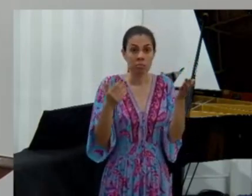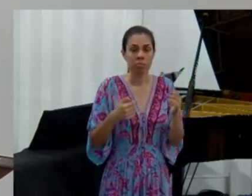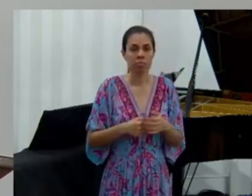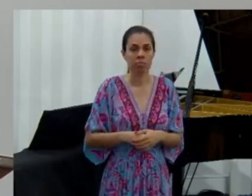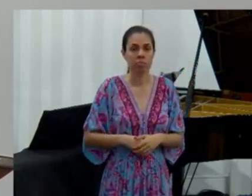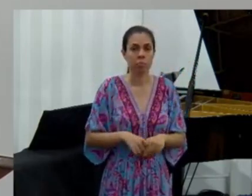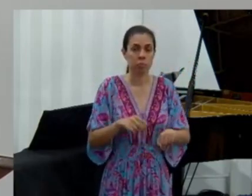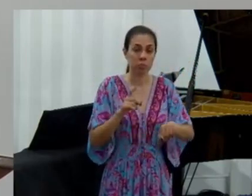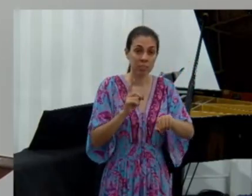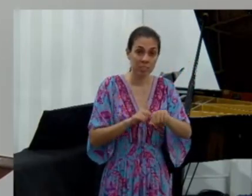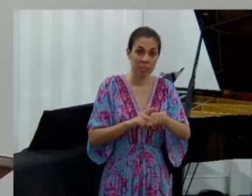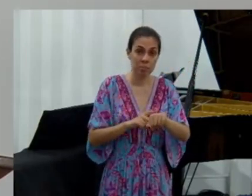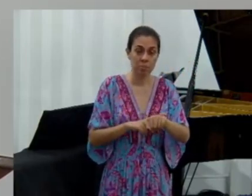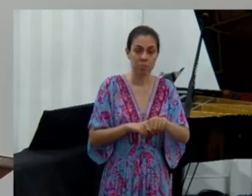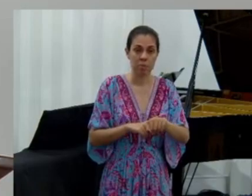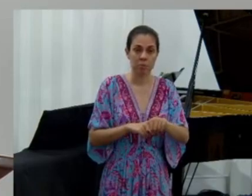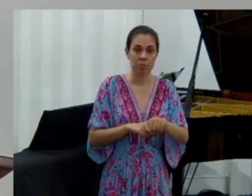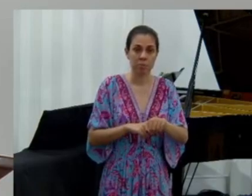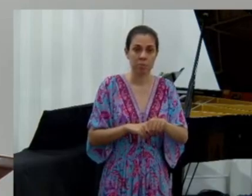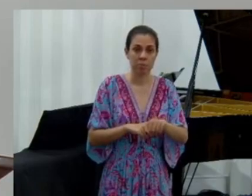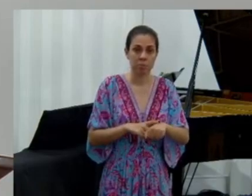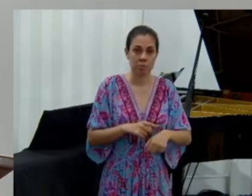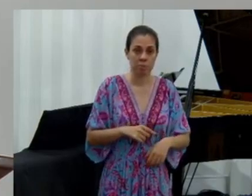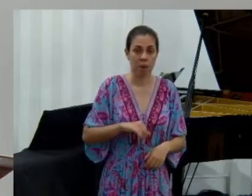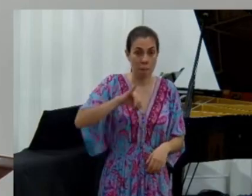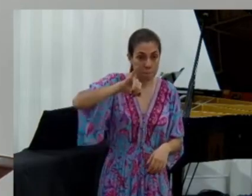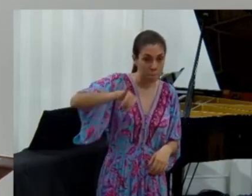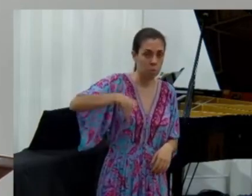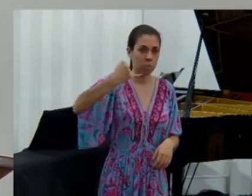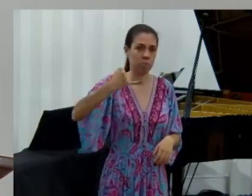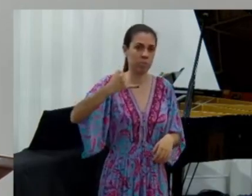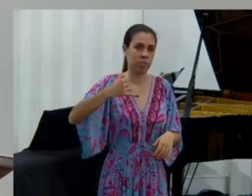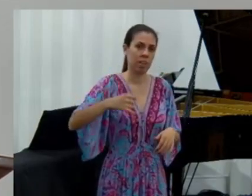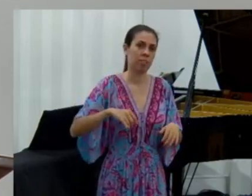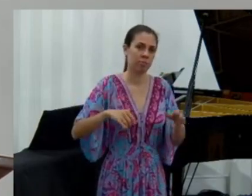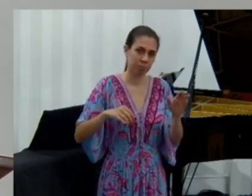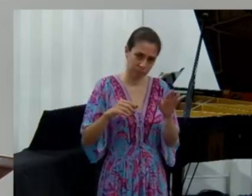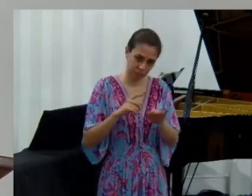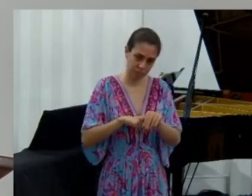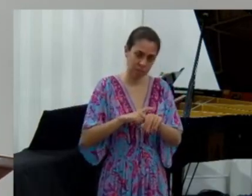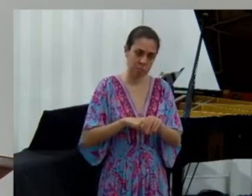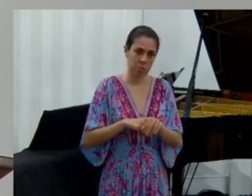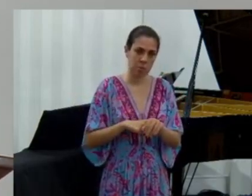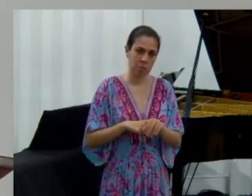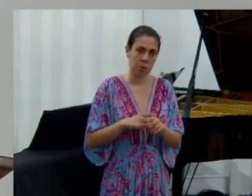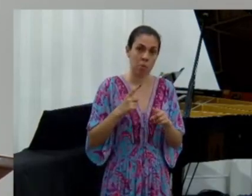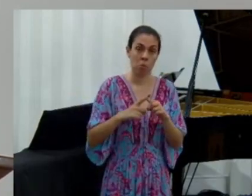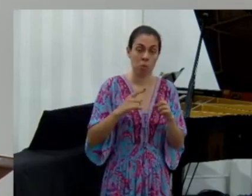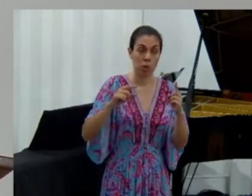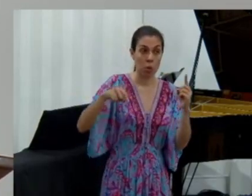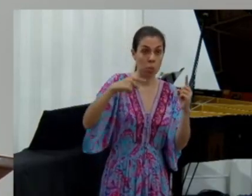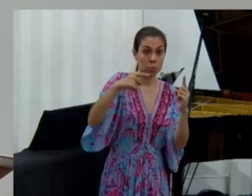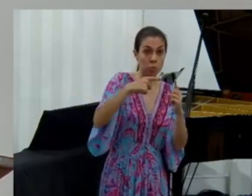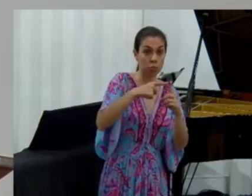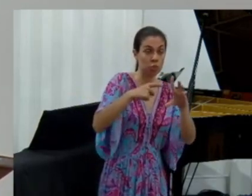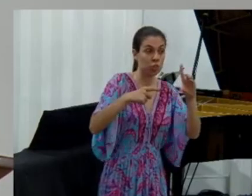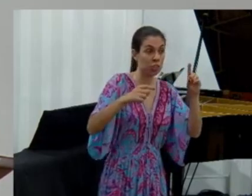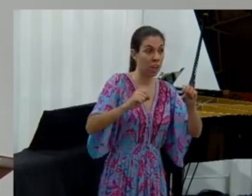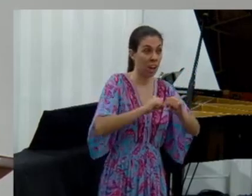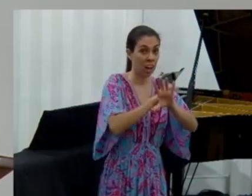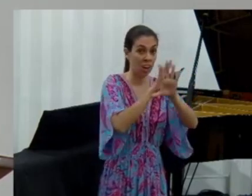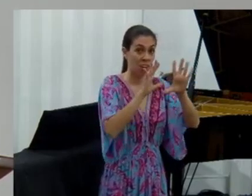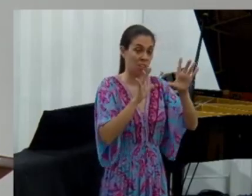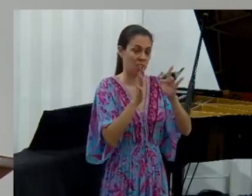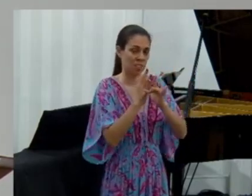Nós precisamos entender qual é o propósito de Deus. O propósito de Deus é que a glória seja de Cristo Jesus.